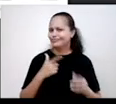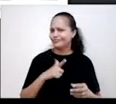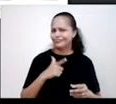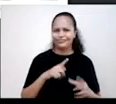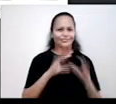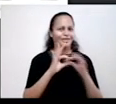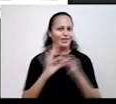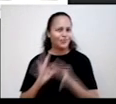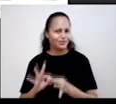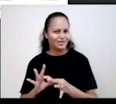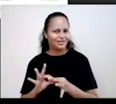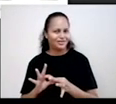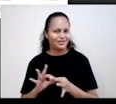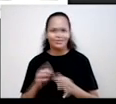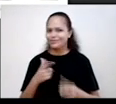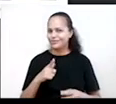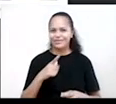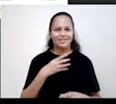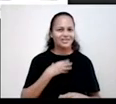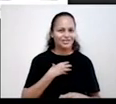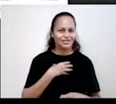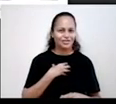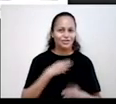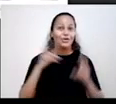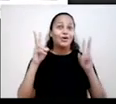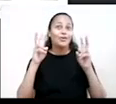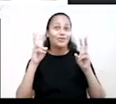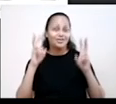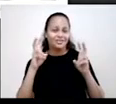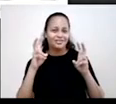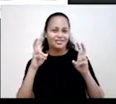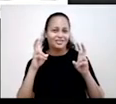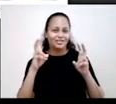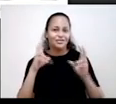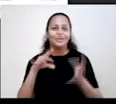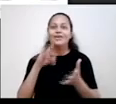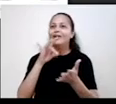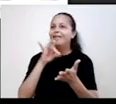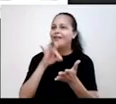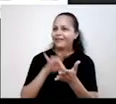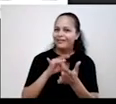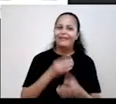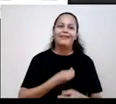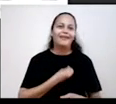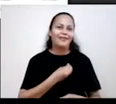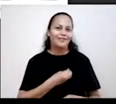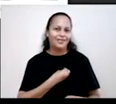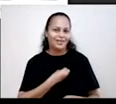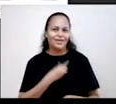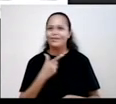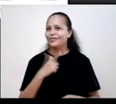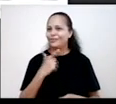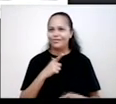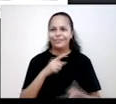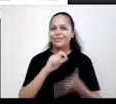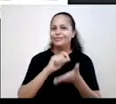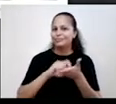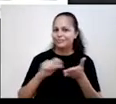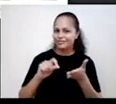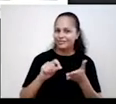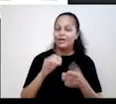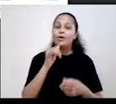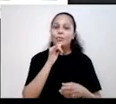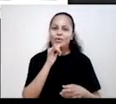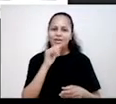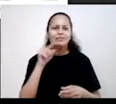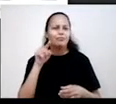contexto, que não tem sentido. Né? E aí, olha o título, ainda bem que a vida real não tem corretor ortográfico. Isso já aconteceu com vocês? Às vezes vocês